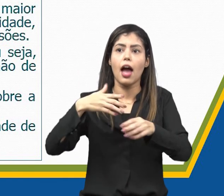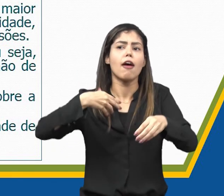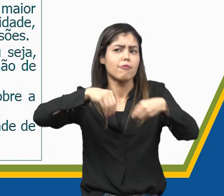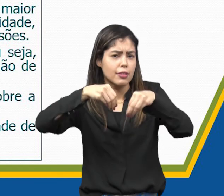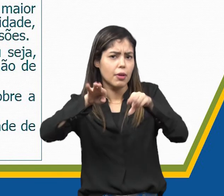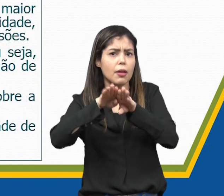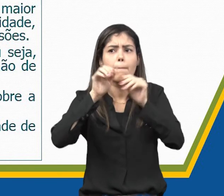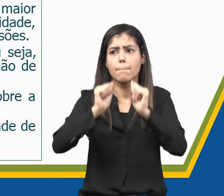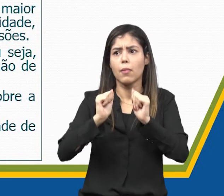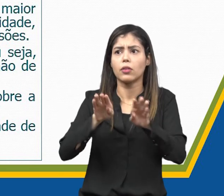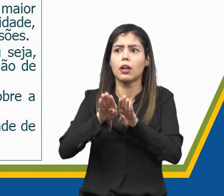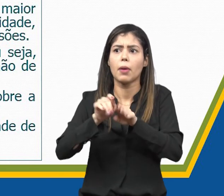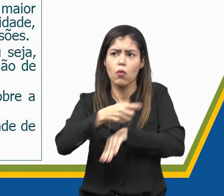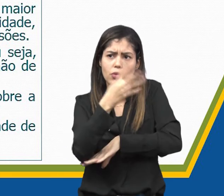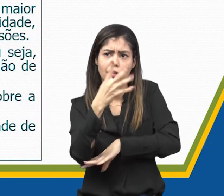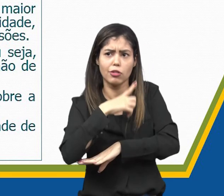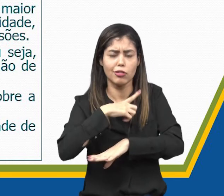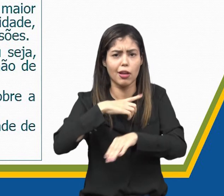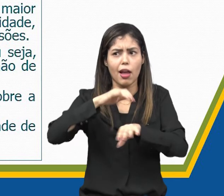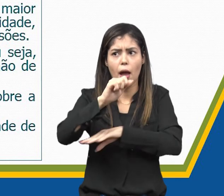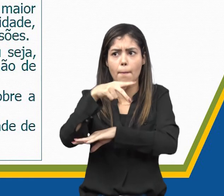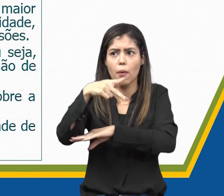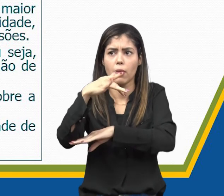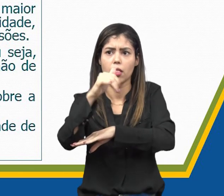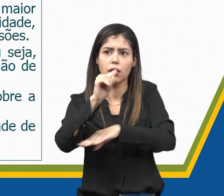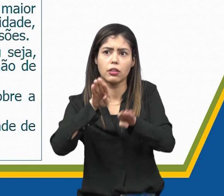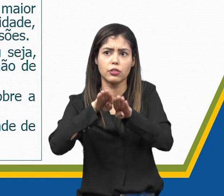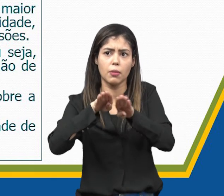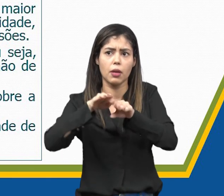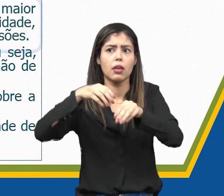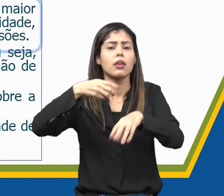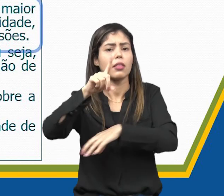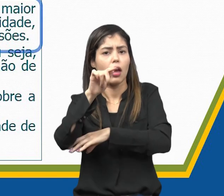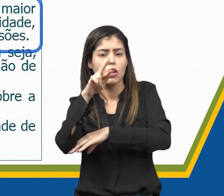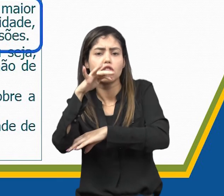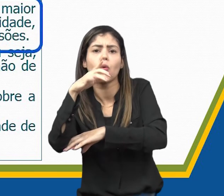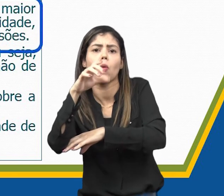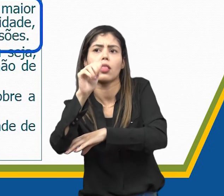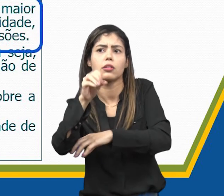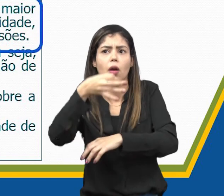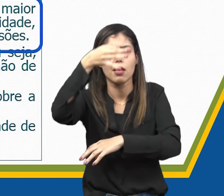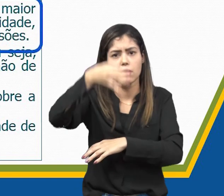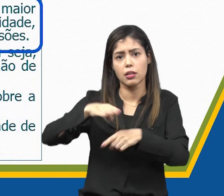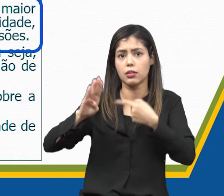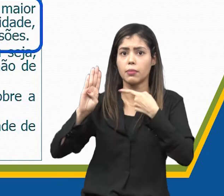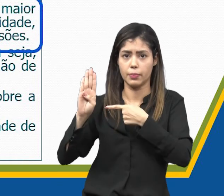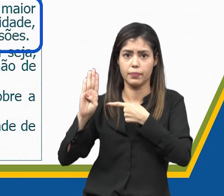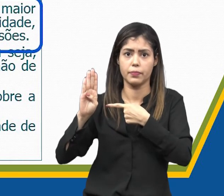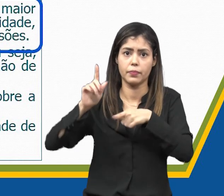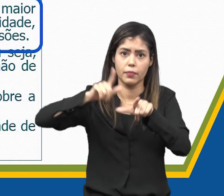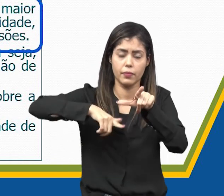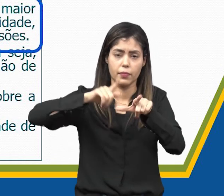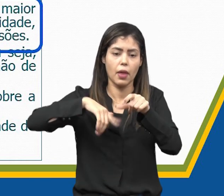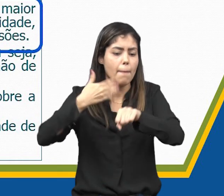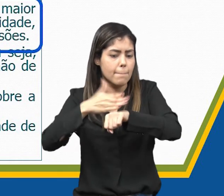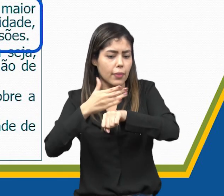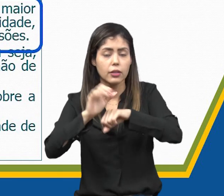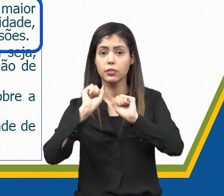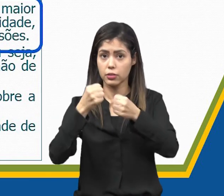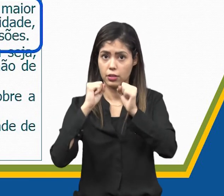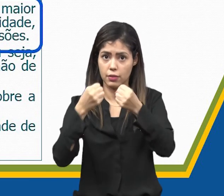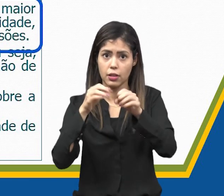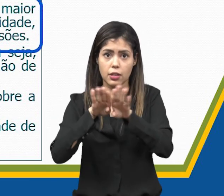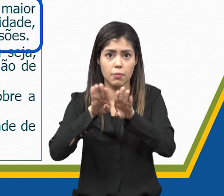ser definida como a quantidade de mobilidade de uma articulação. A resposta correta é a B, que é a prática de exercício de alongamento,